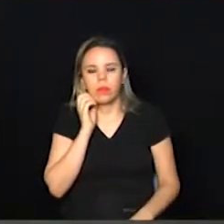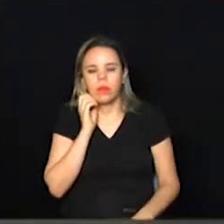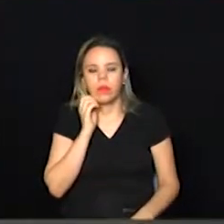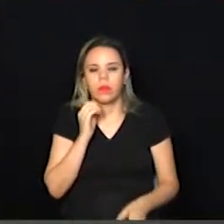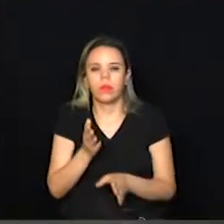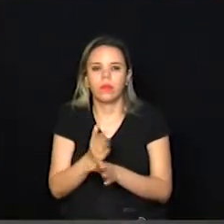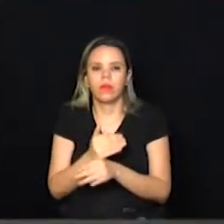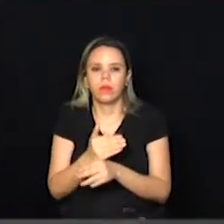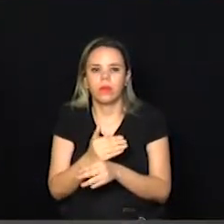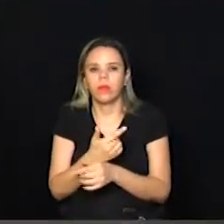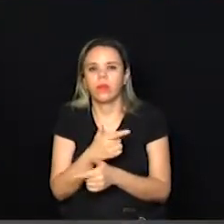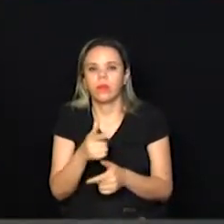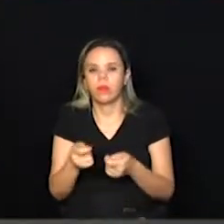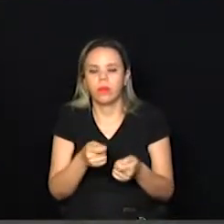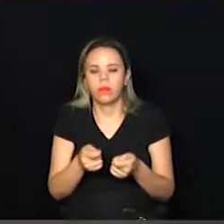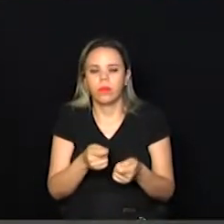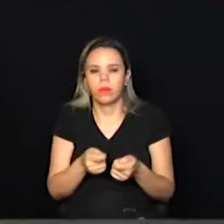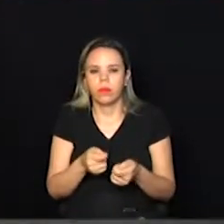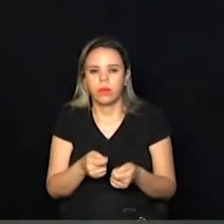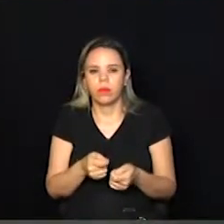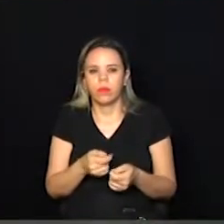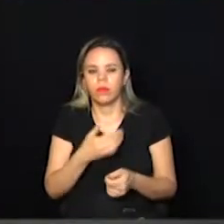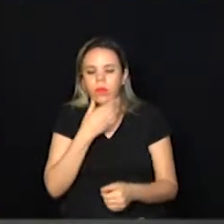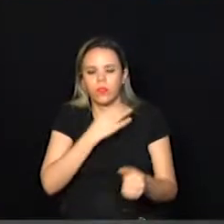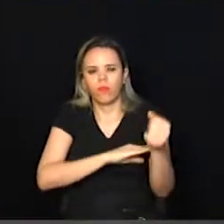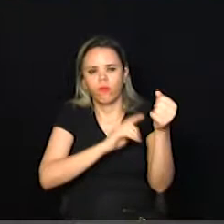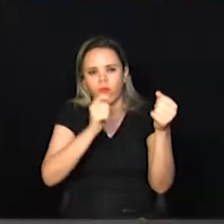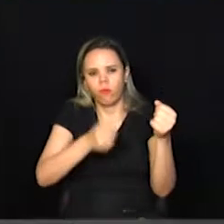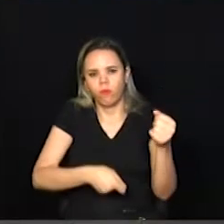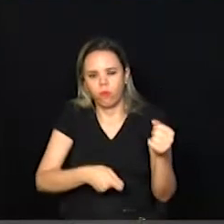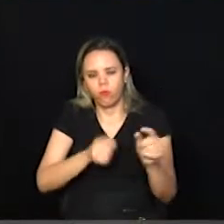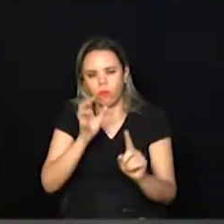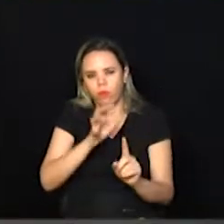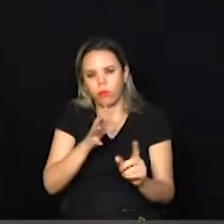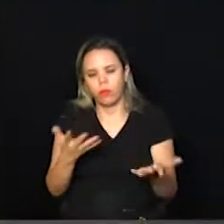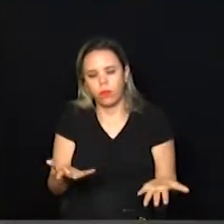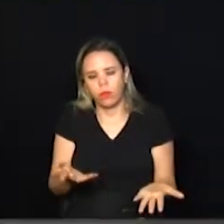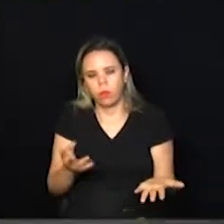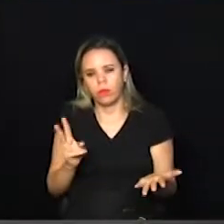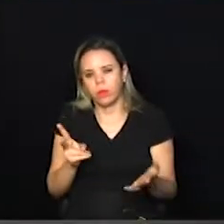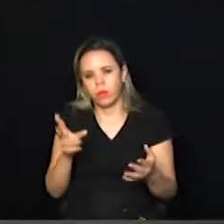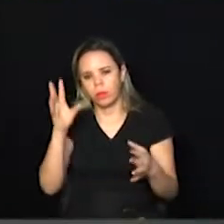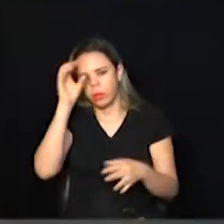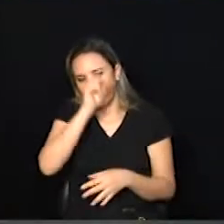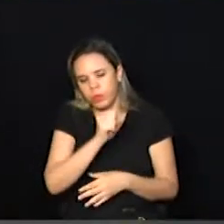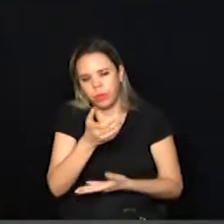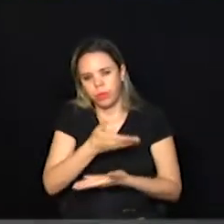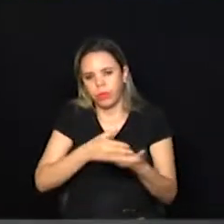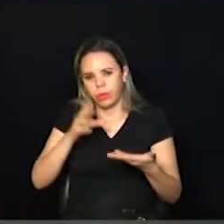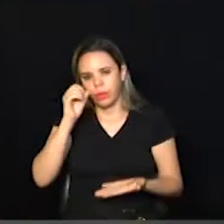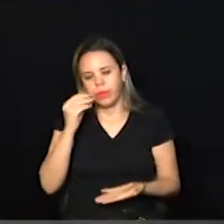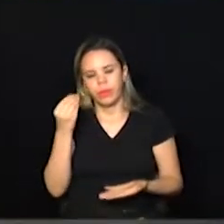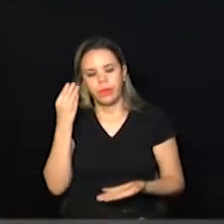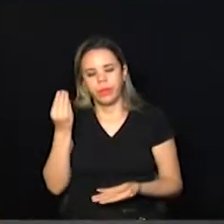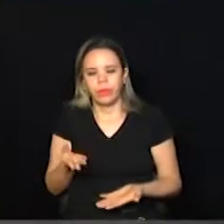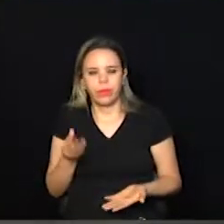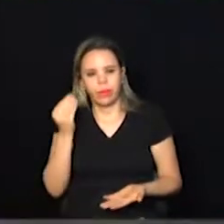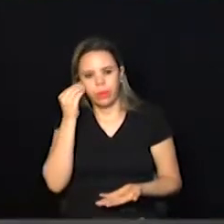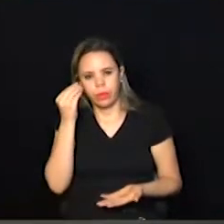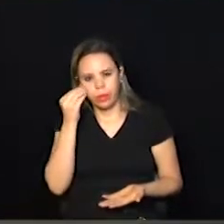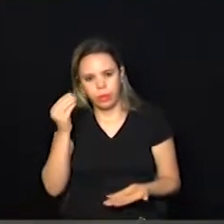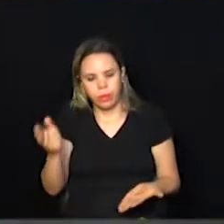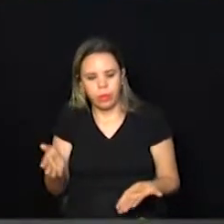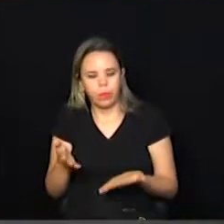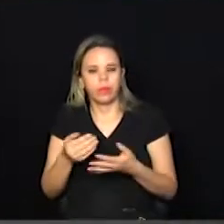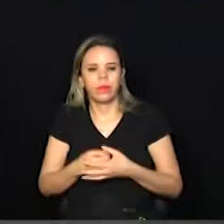desequilíbrio e o machismo, né, como forma de opressão, sempre no sentido de aprender, compreender e tentar colaborar.